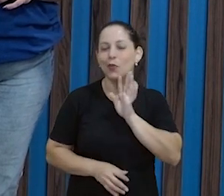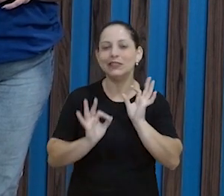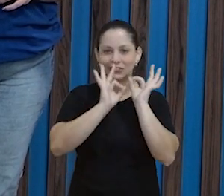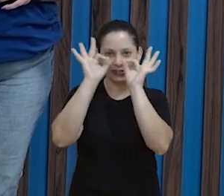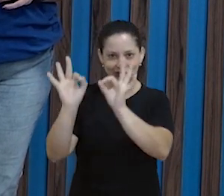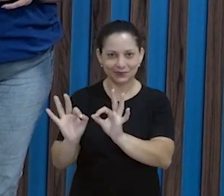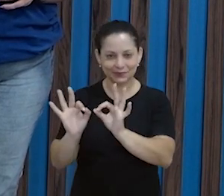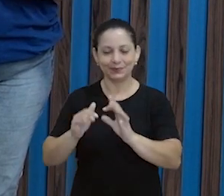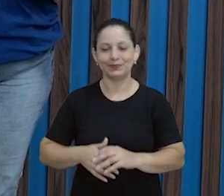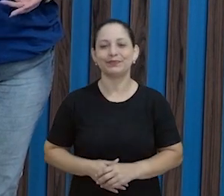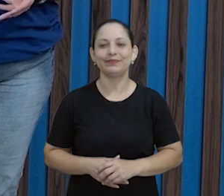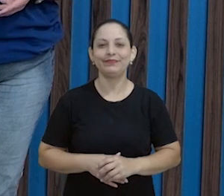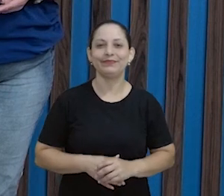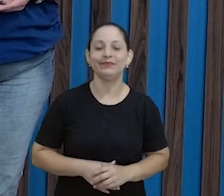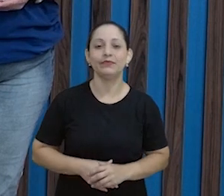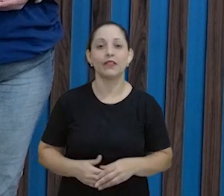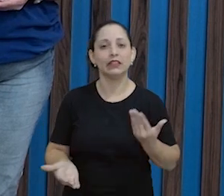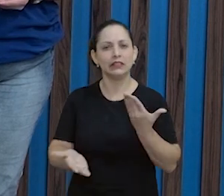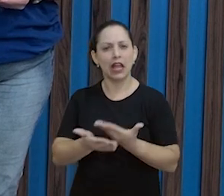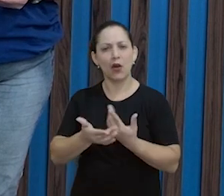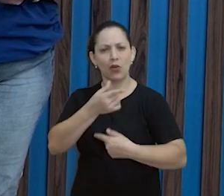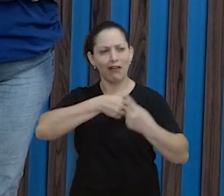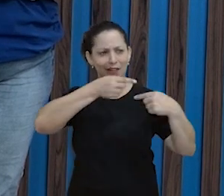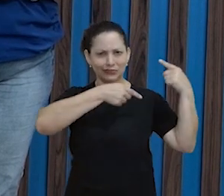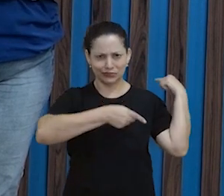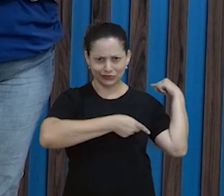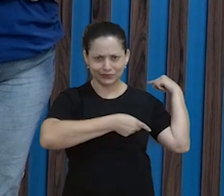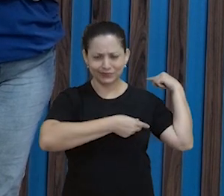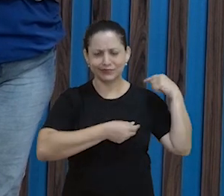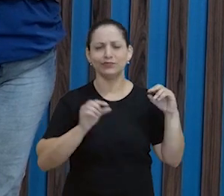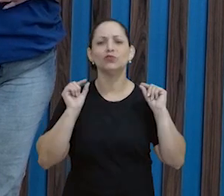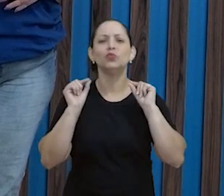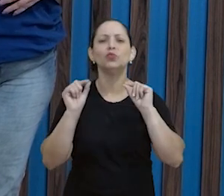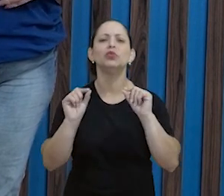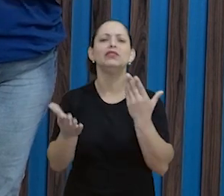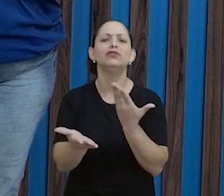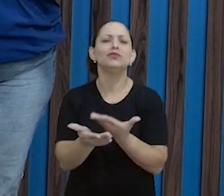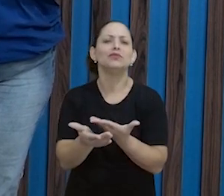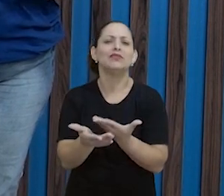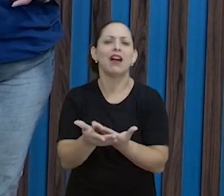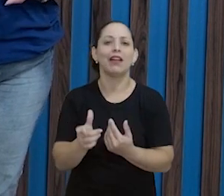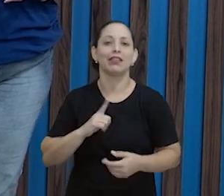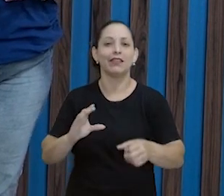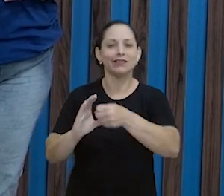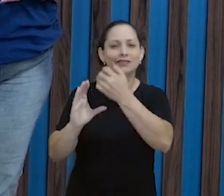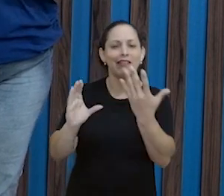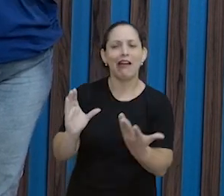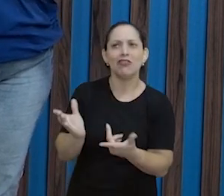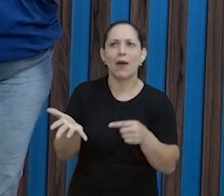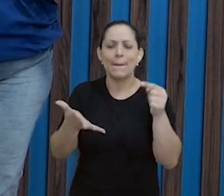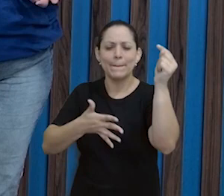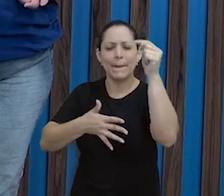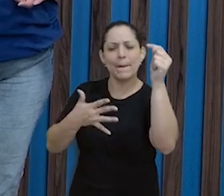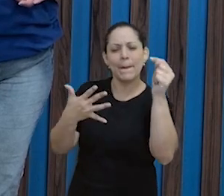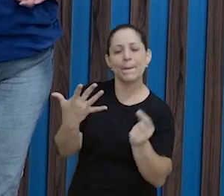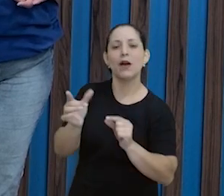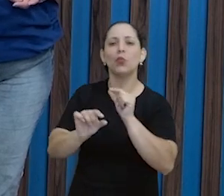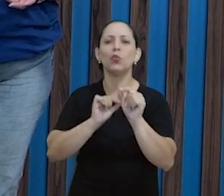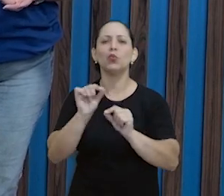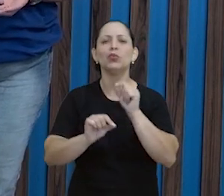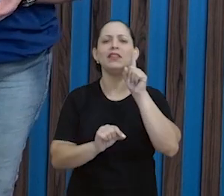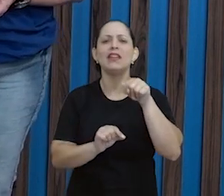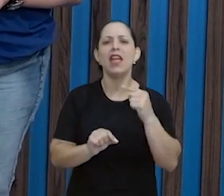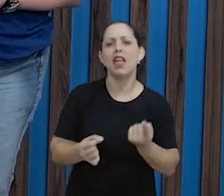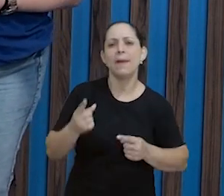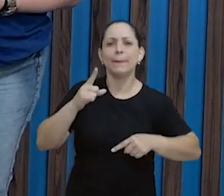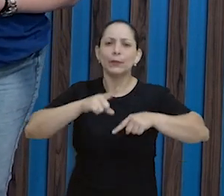tá bom? Então, na última aula, a gente viu o quê, né? Vimos elemento químico, o que é um elemento químico, tá